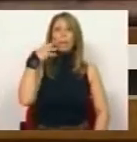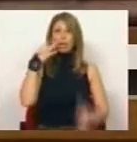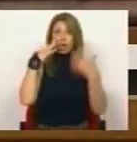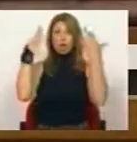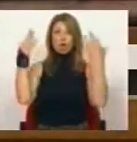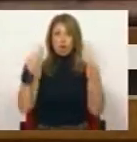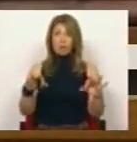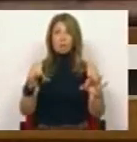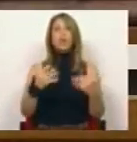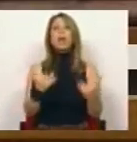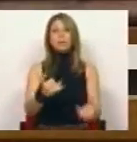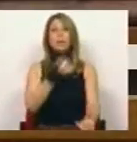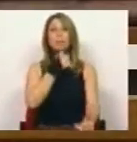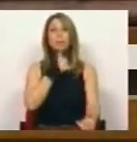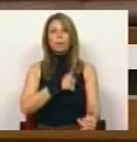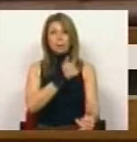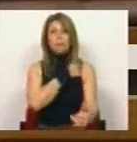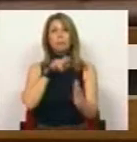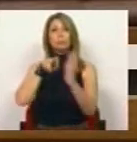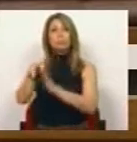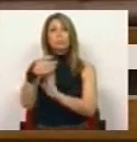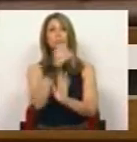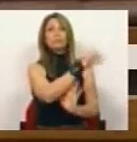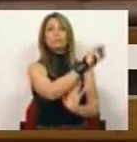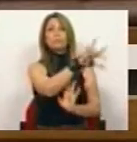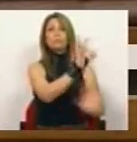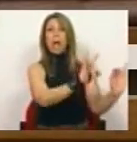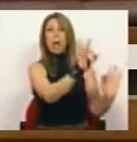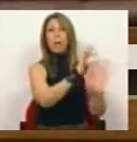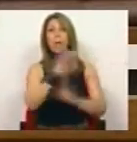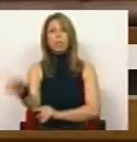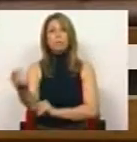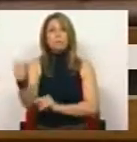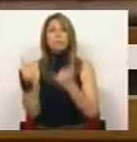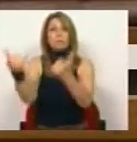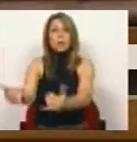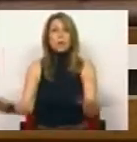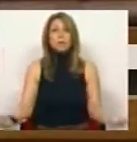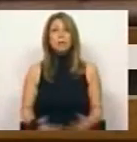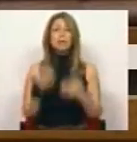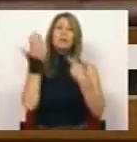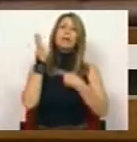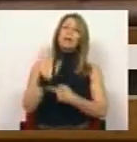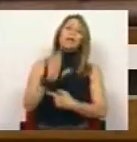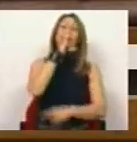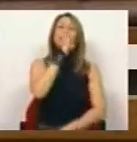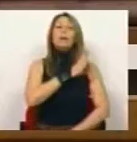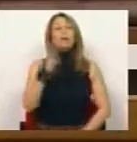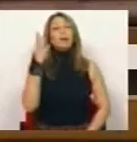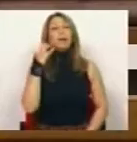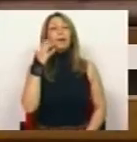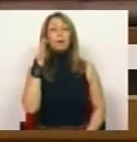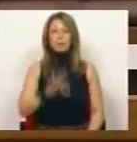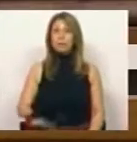normalmente deita fora assim que chega à casa. Estes são exemplos de utilização de plástico a uma